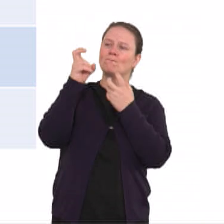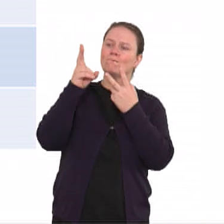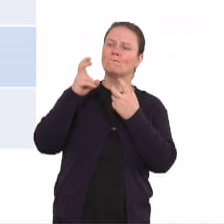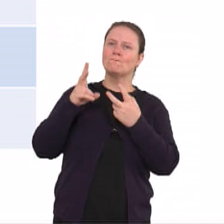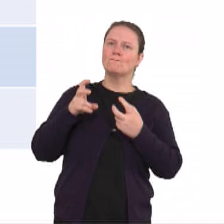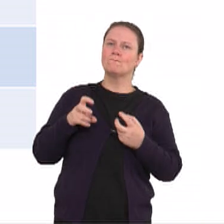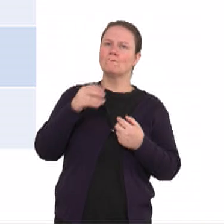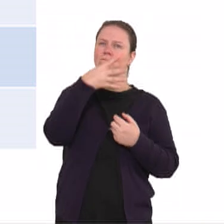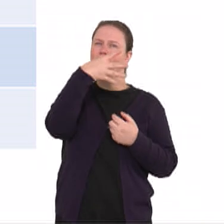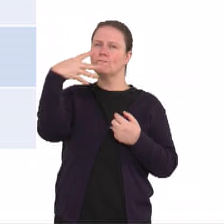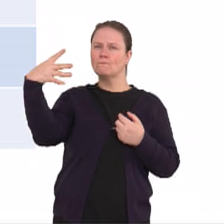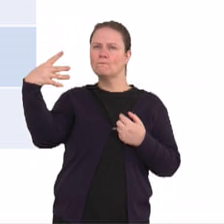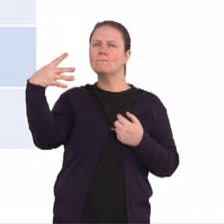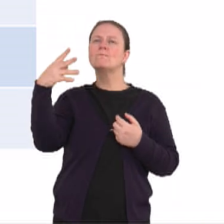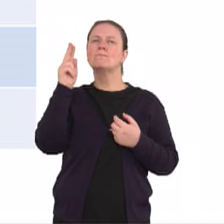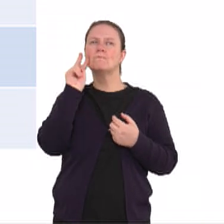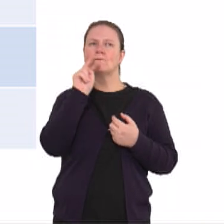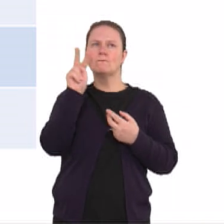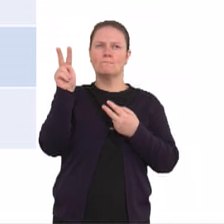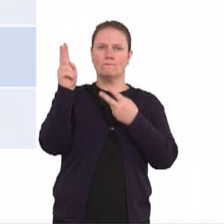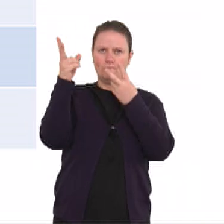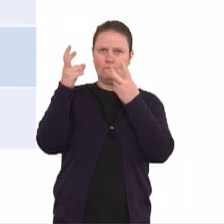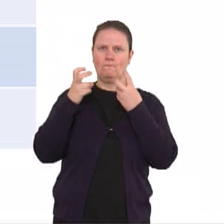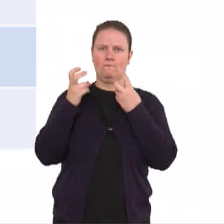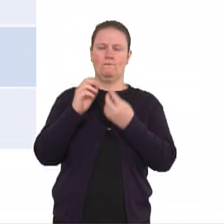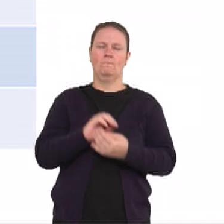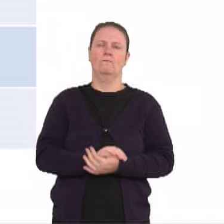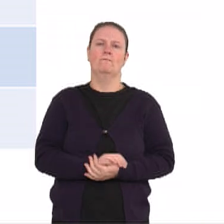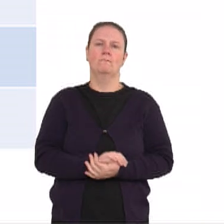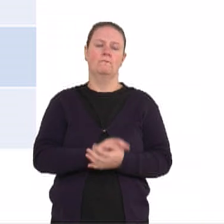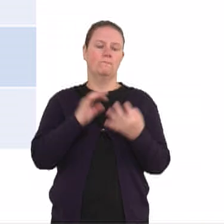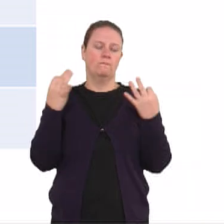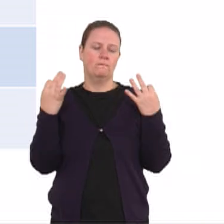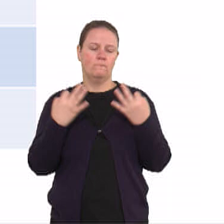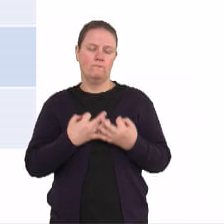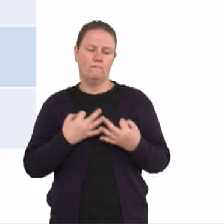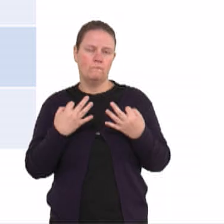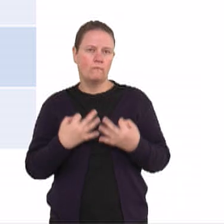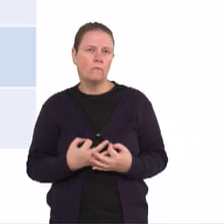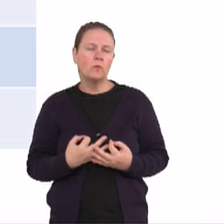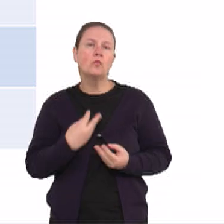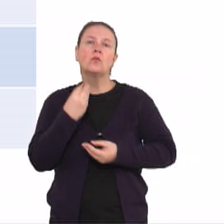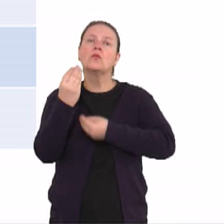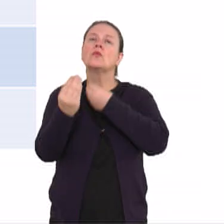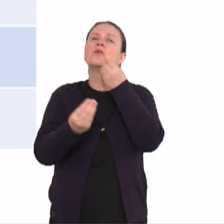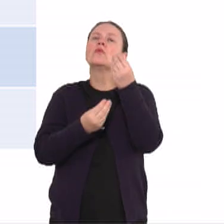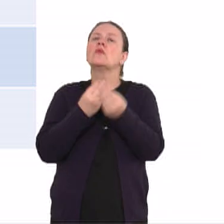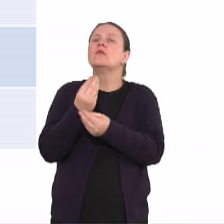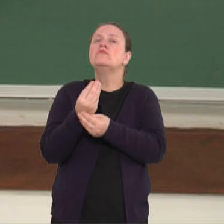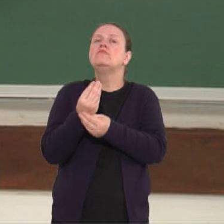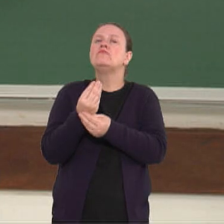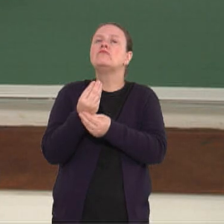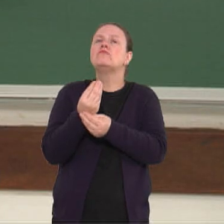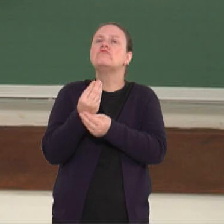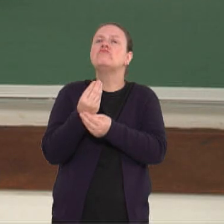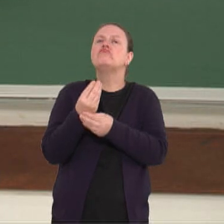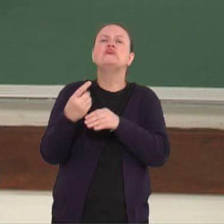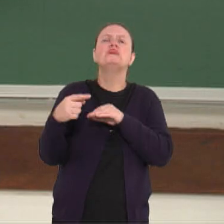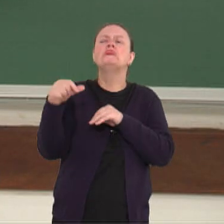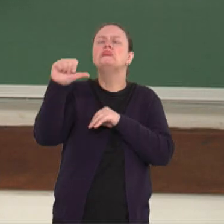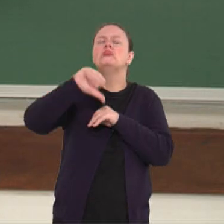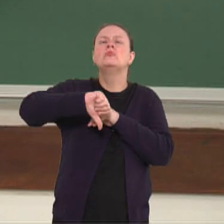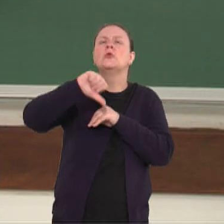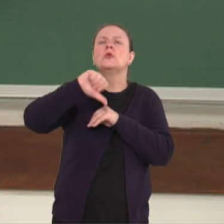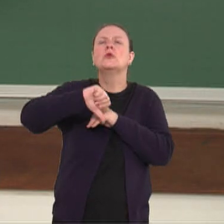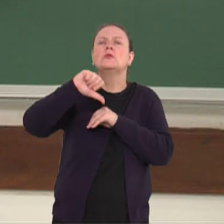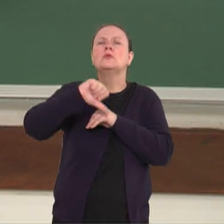it, we play it, you play it, they play it. Perfeito. Ah, e como que é negativa? Existe um verbo auxiliar. O